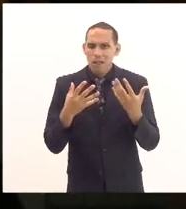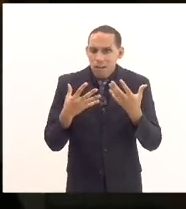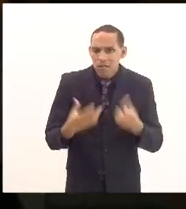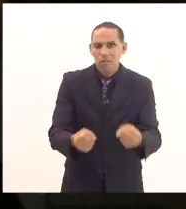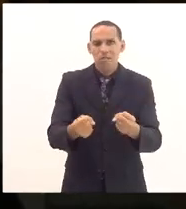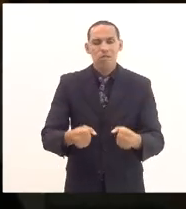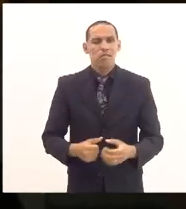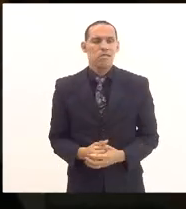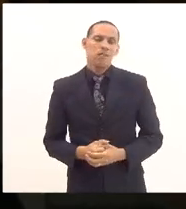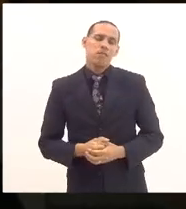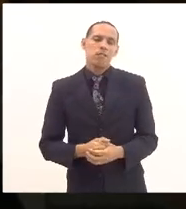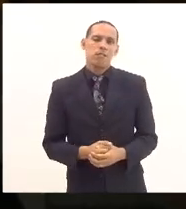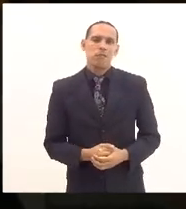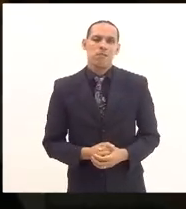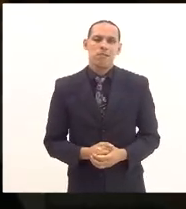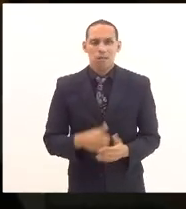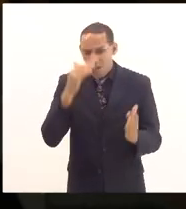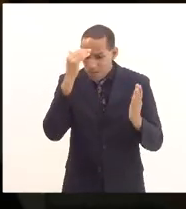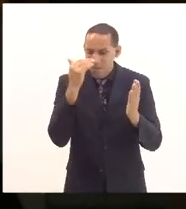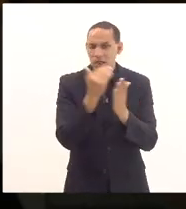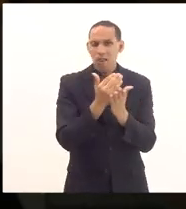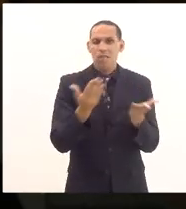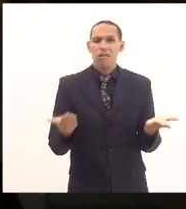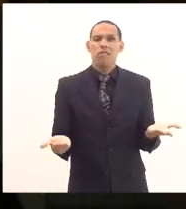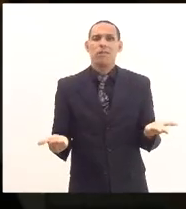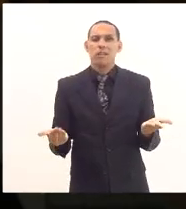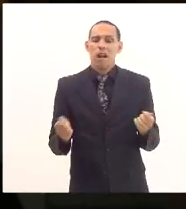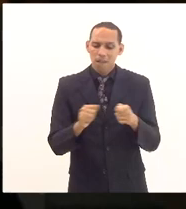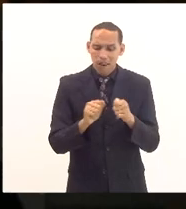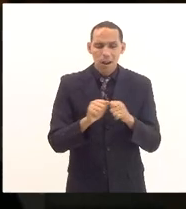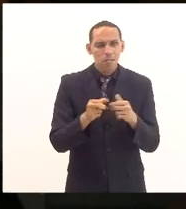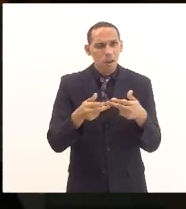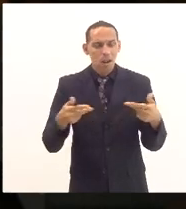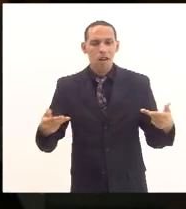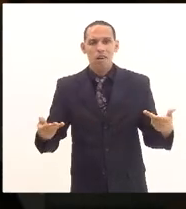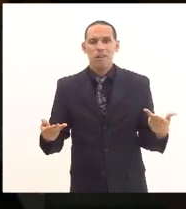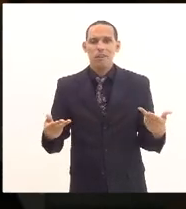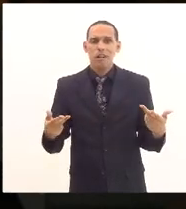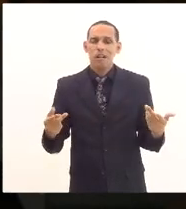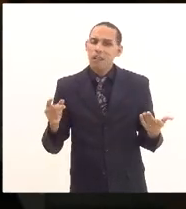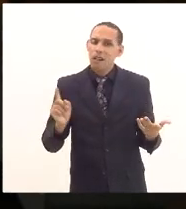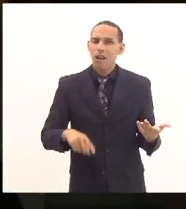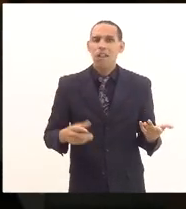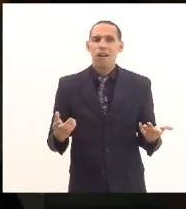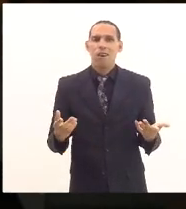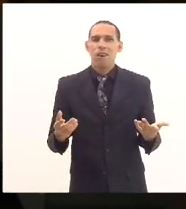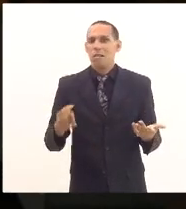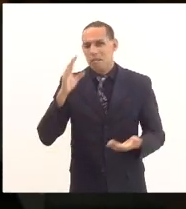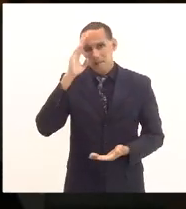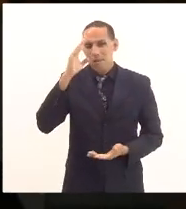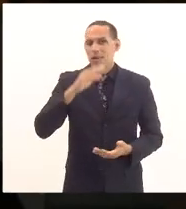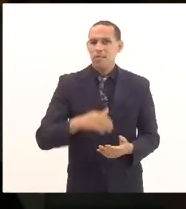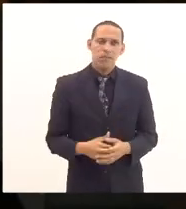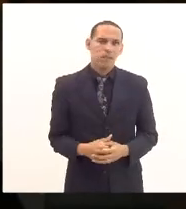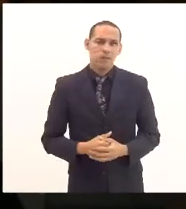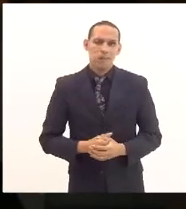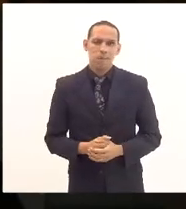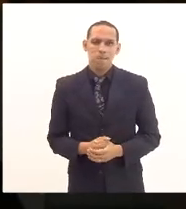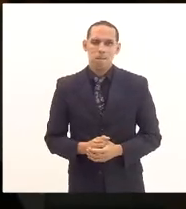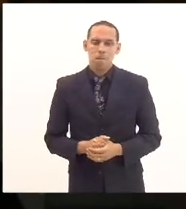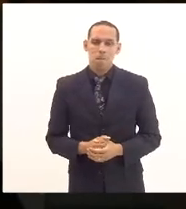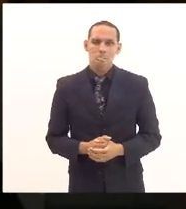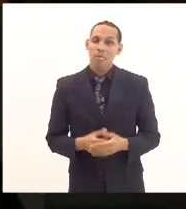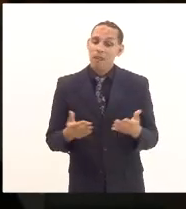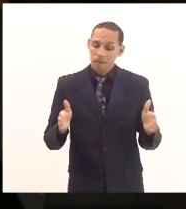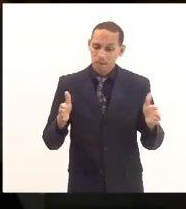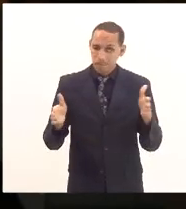responsabilidades e dar conta do recado. Essa é a questão central.